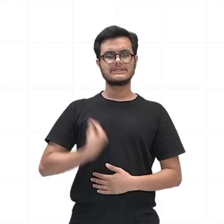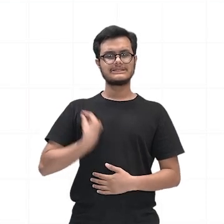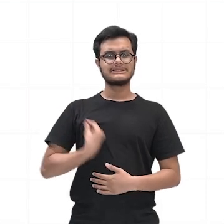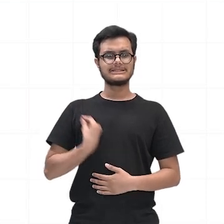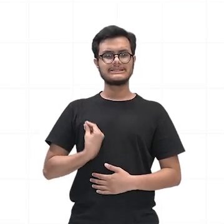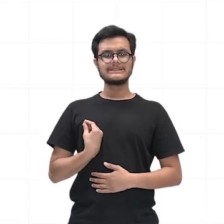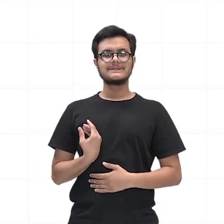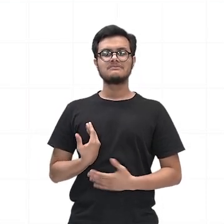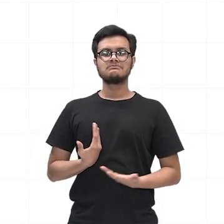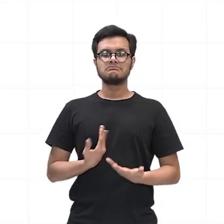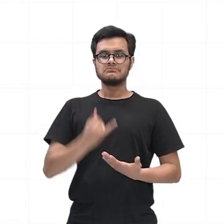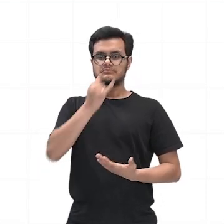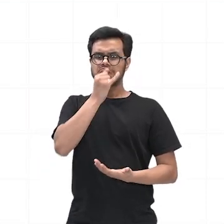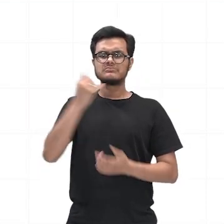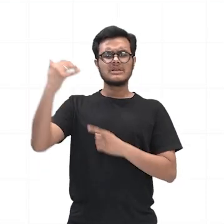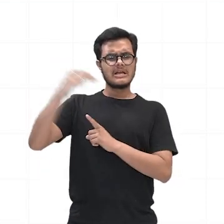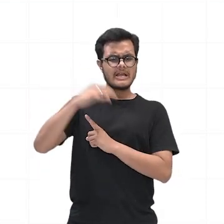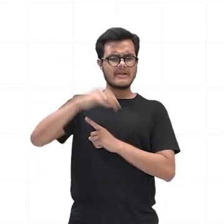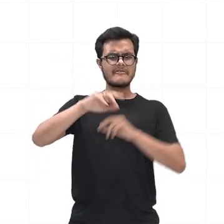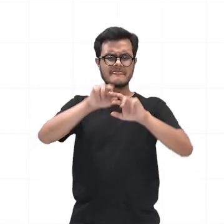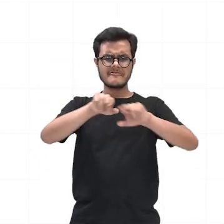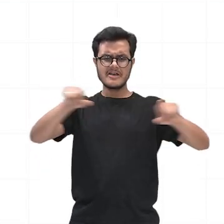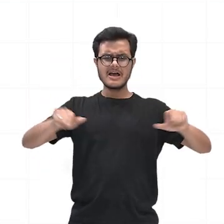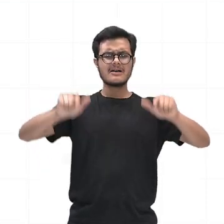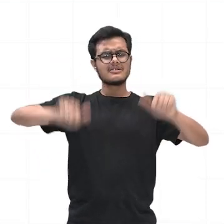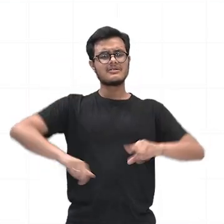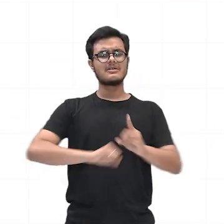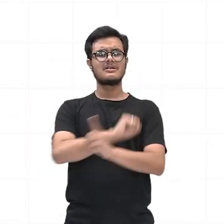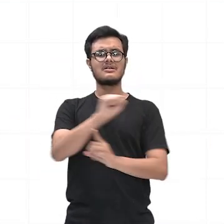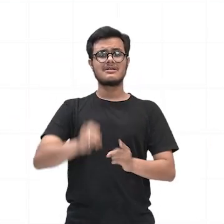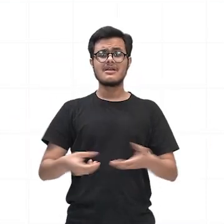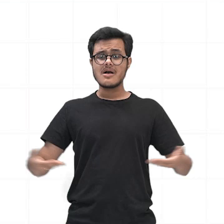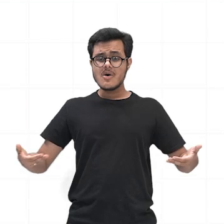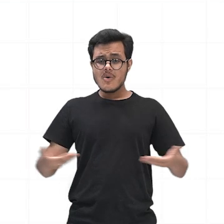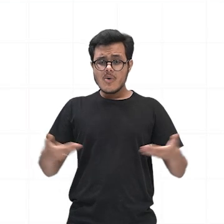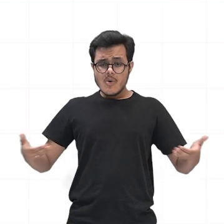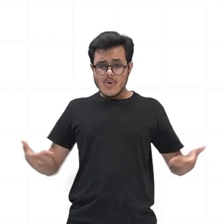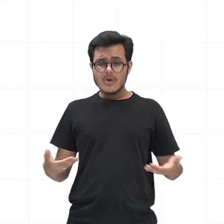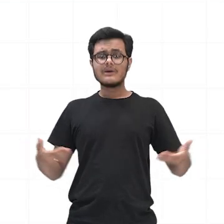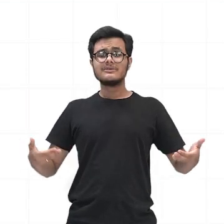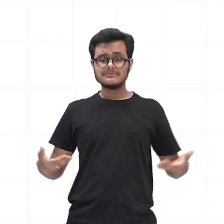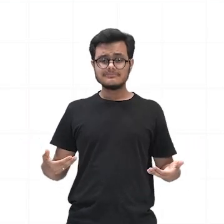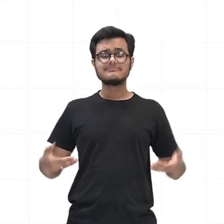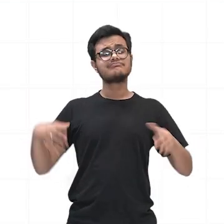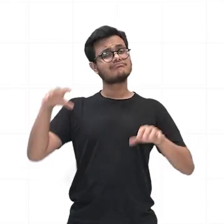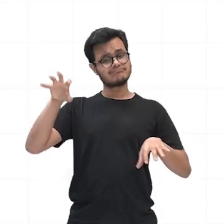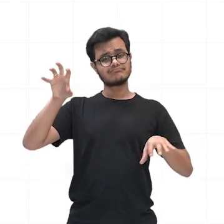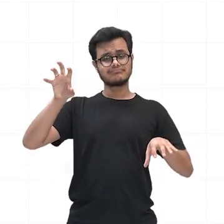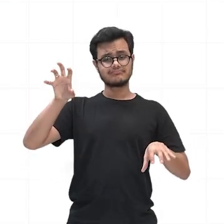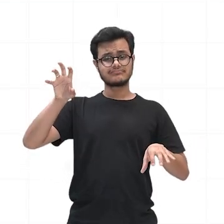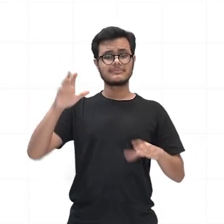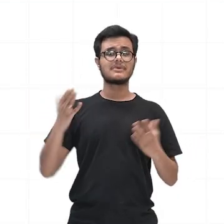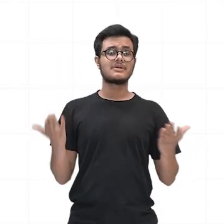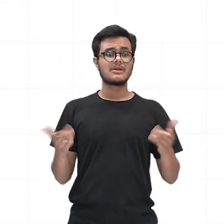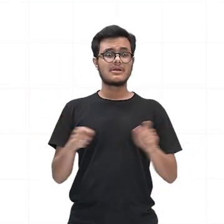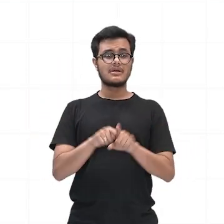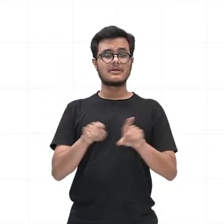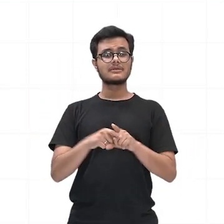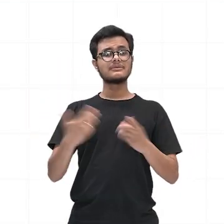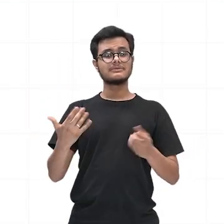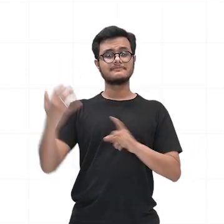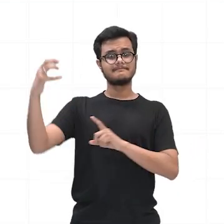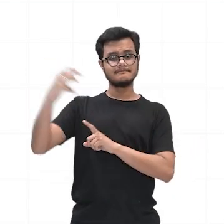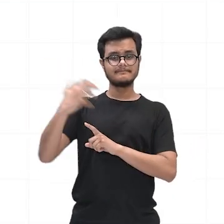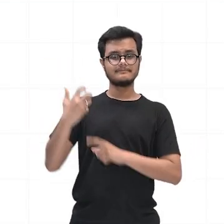temporal, continua a influenciar várias esferas da civilização ocidental e oriental. Sua herança